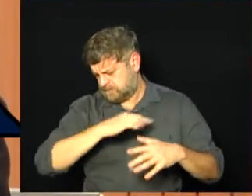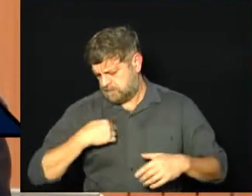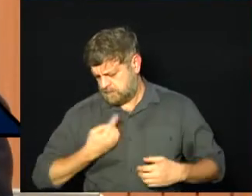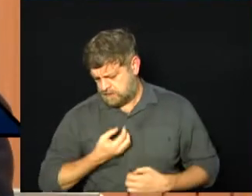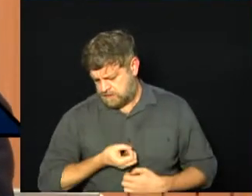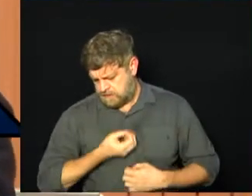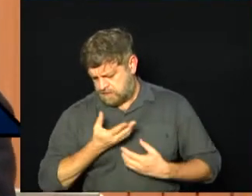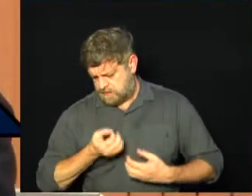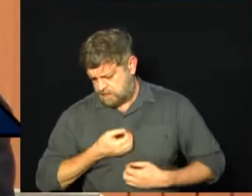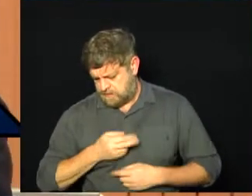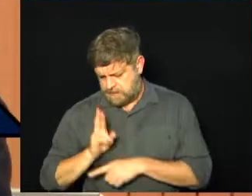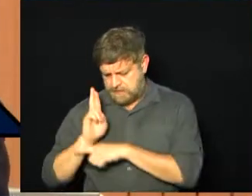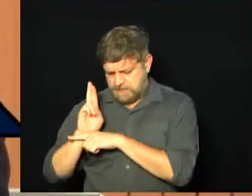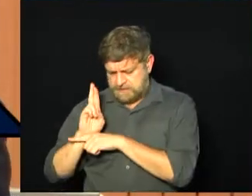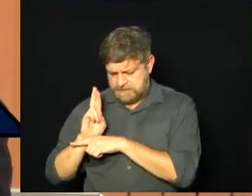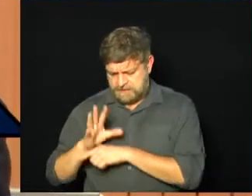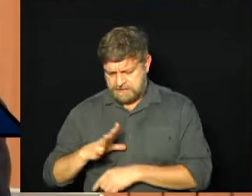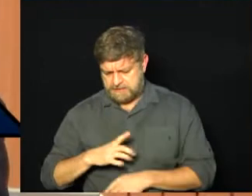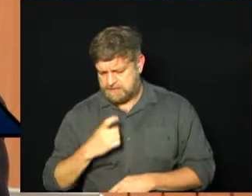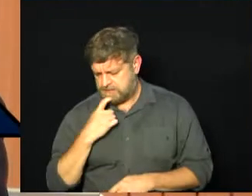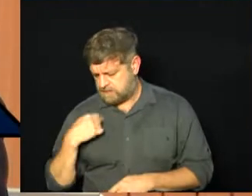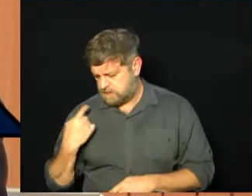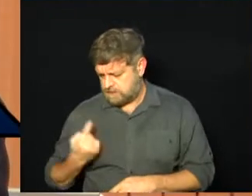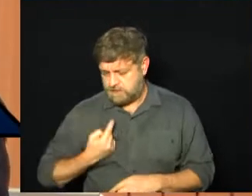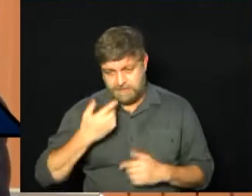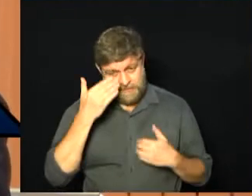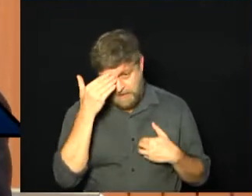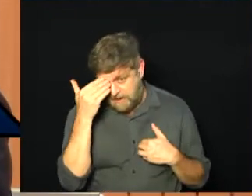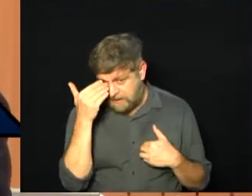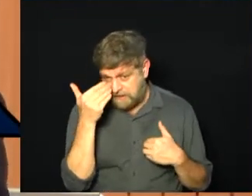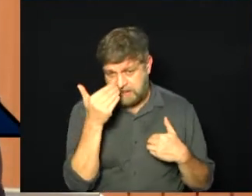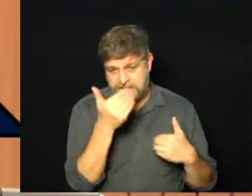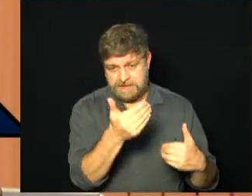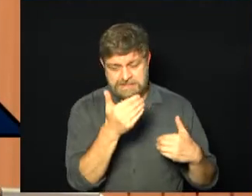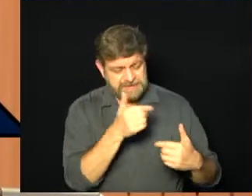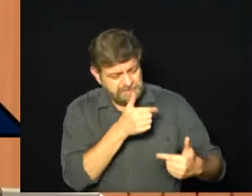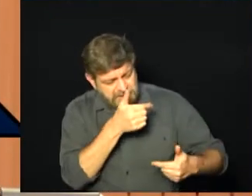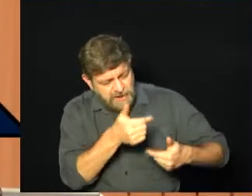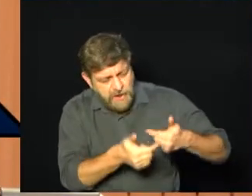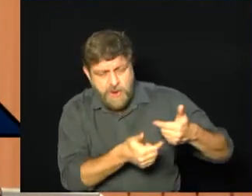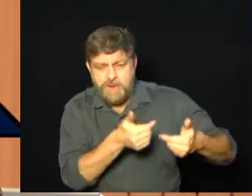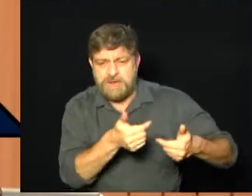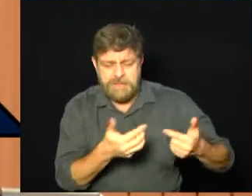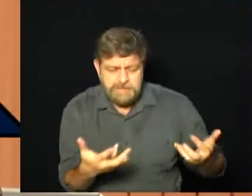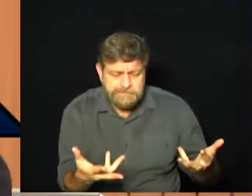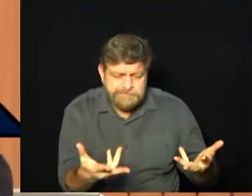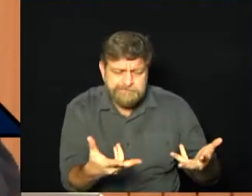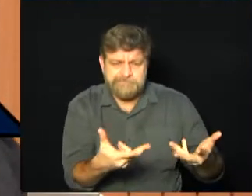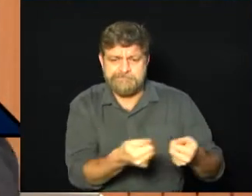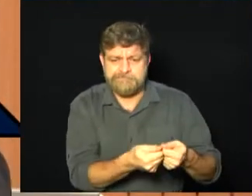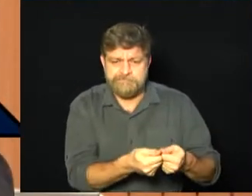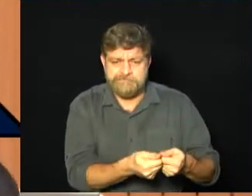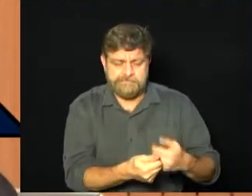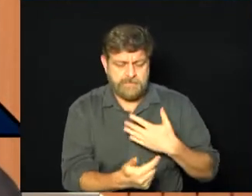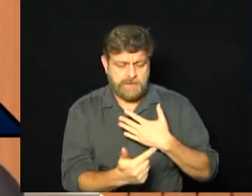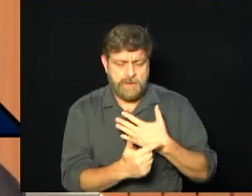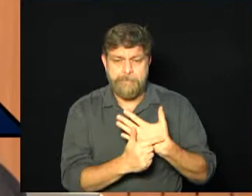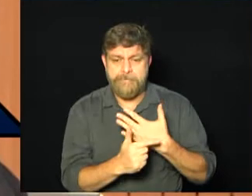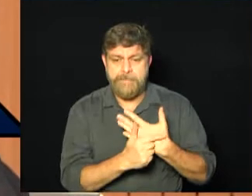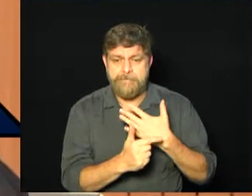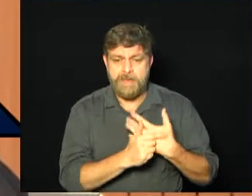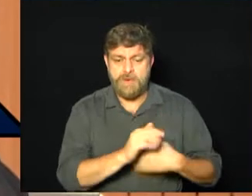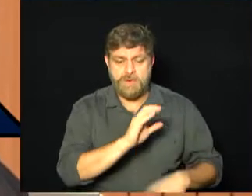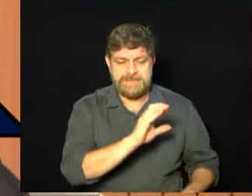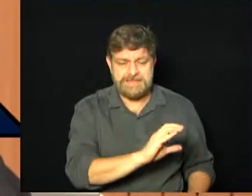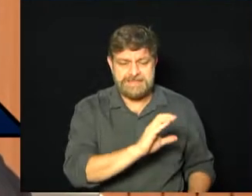da cidade de Campinas, né, todo o seu agradecimento e reconhecimento ao trabalho, ao papel que o CCLA